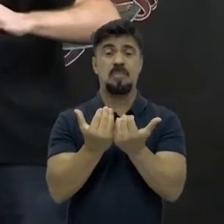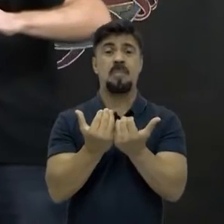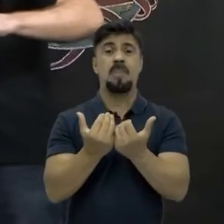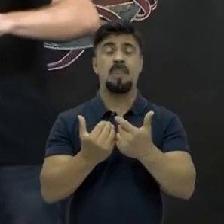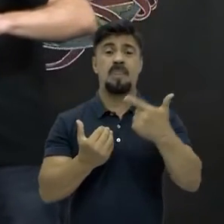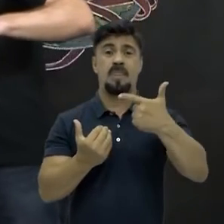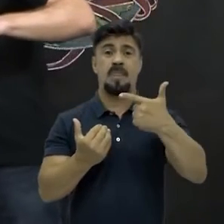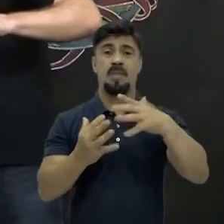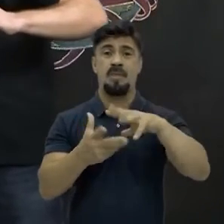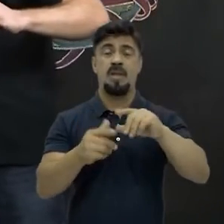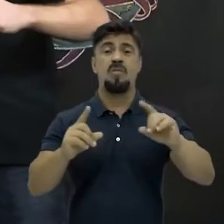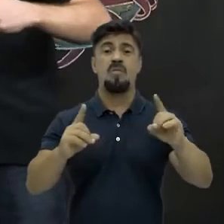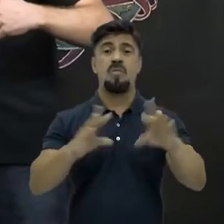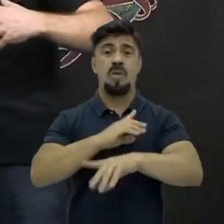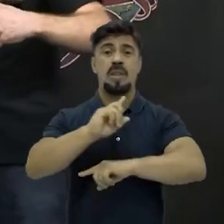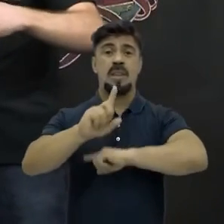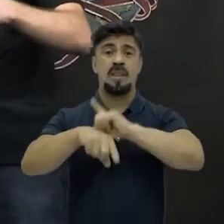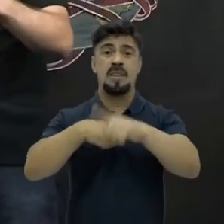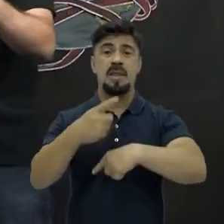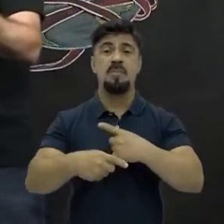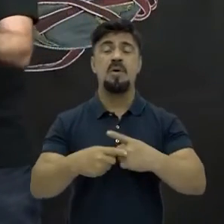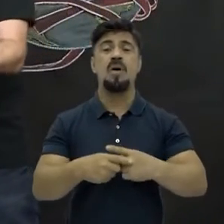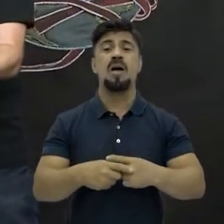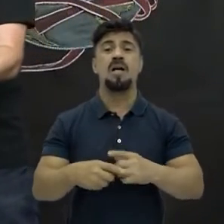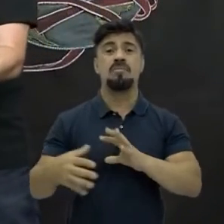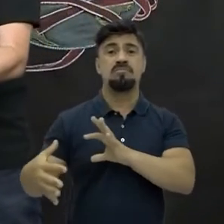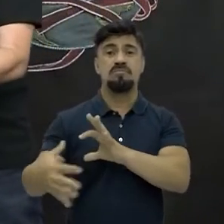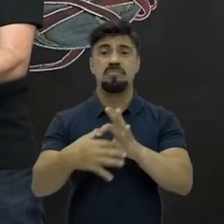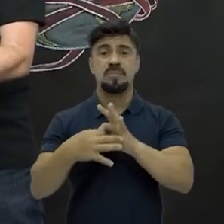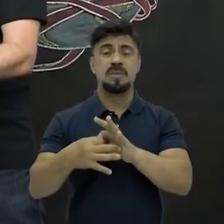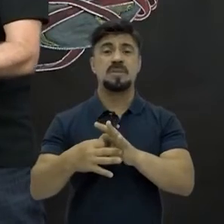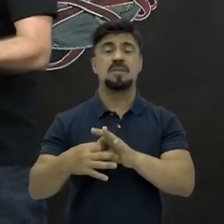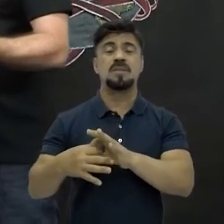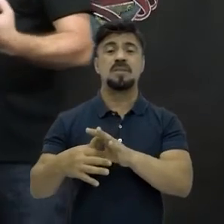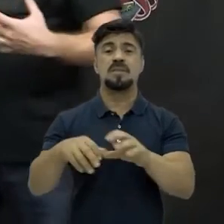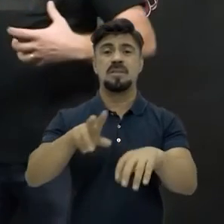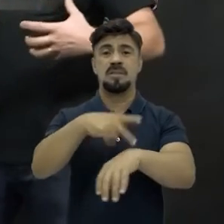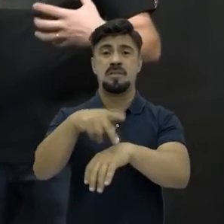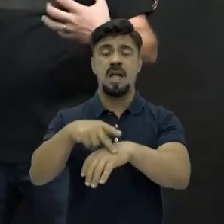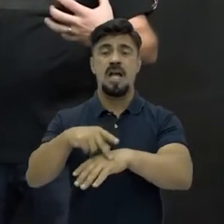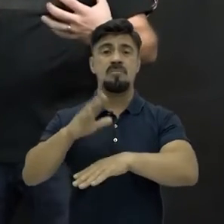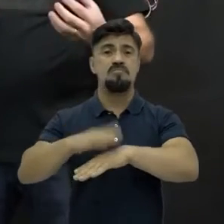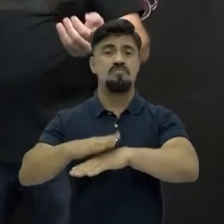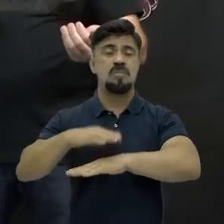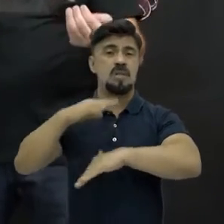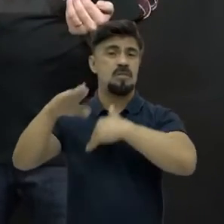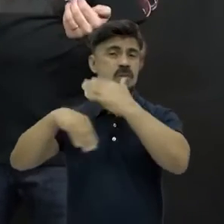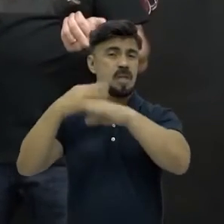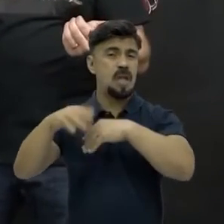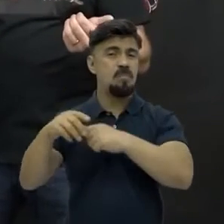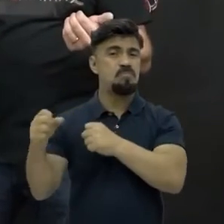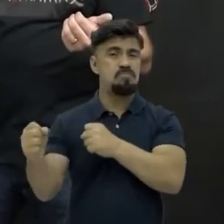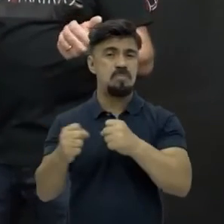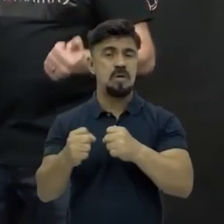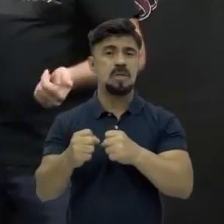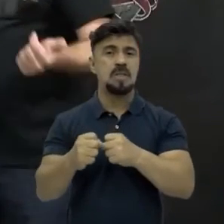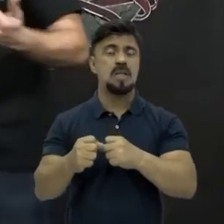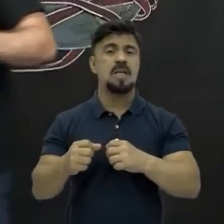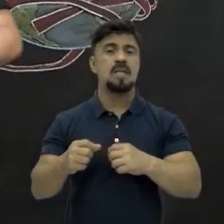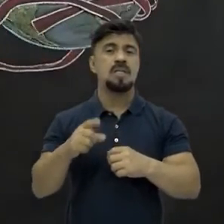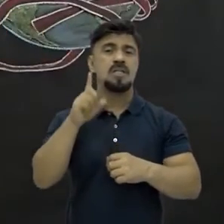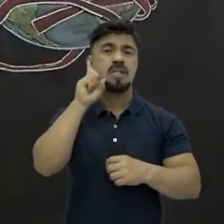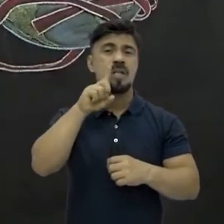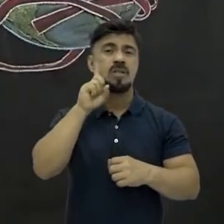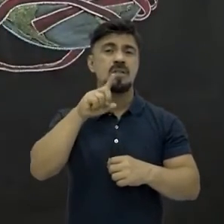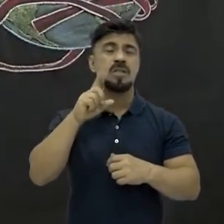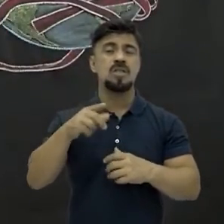Guerra Mundial, faz com que a União Soviética gere um desenvolvimento muito forte, um poder muito forte que ameaça os Estados Unidos.